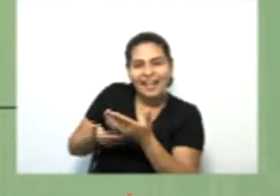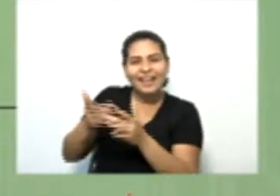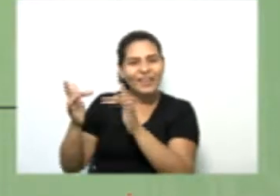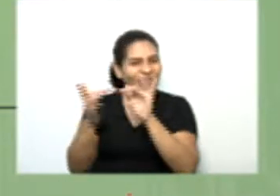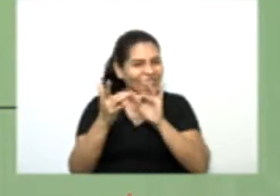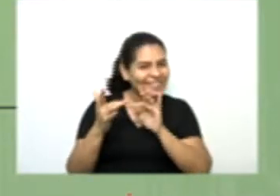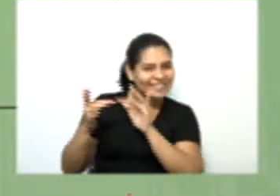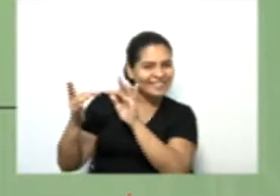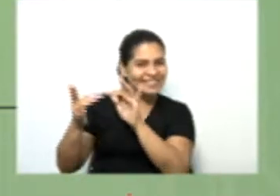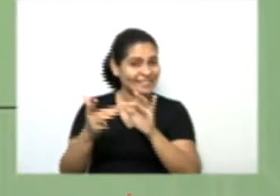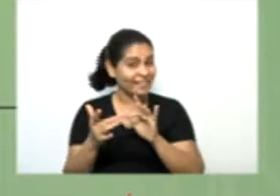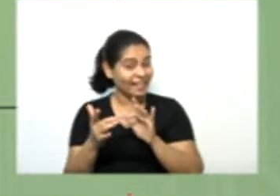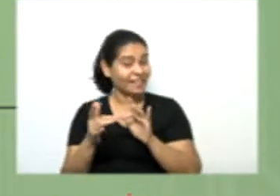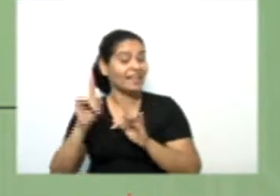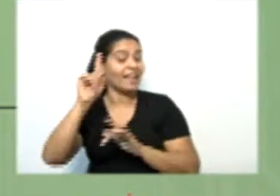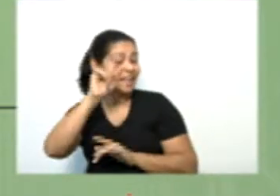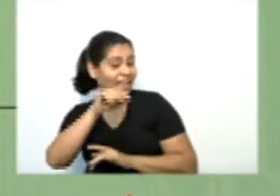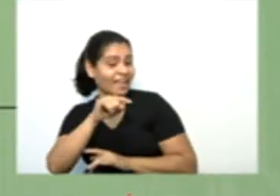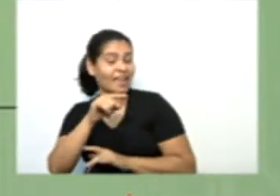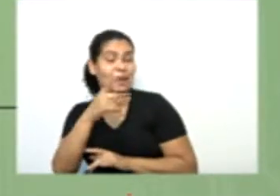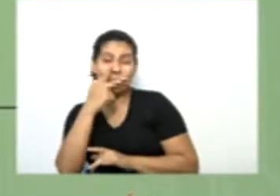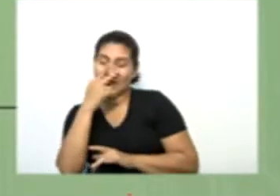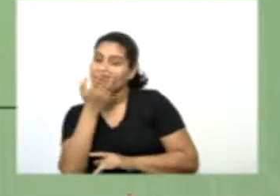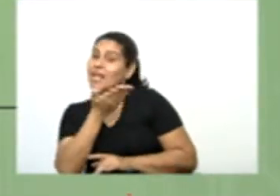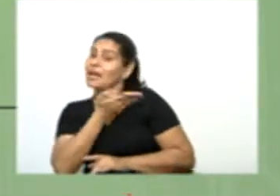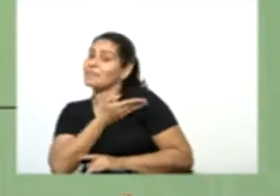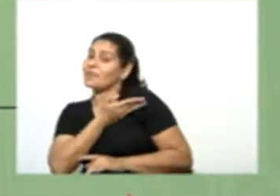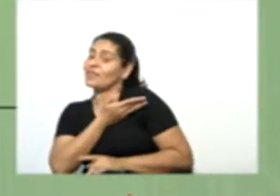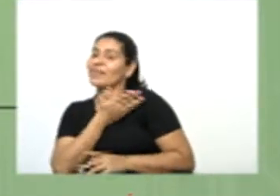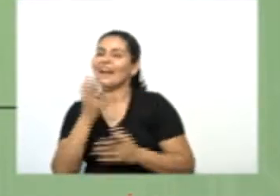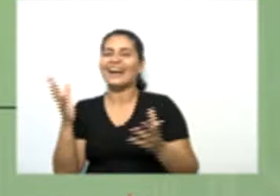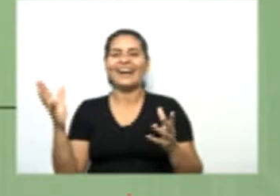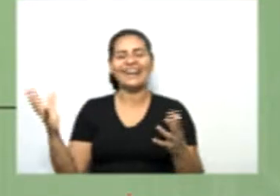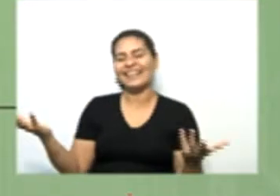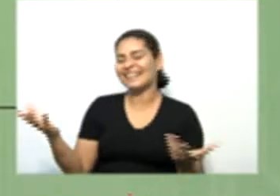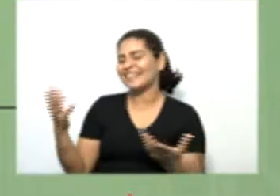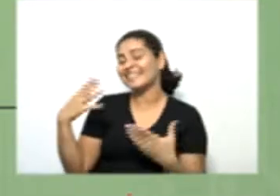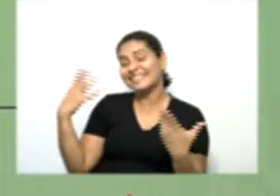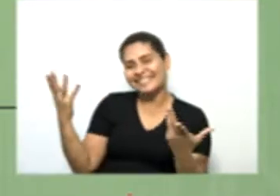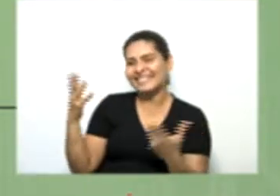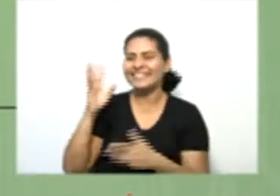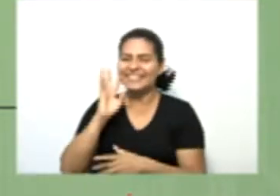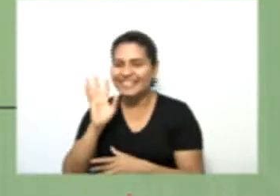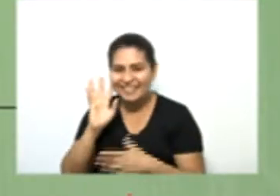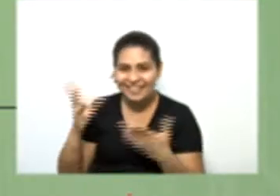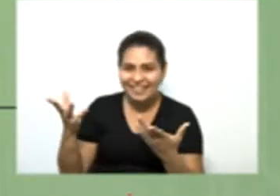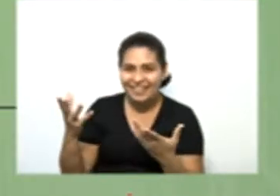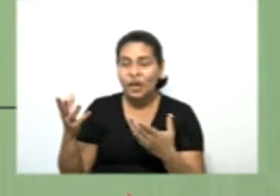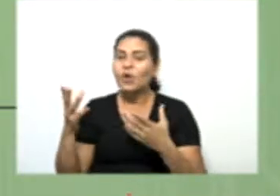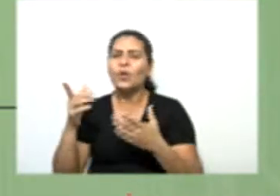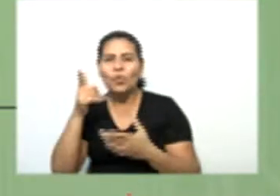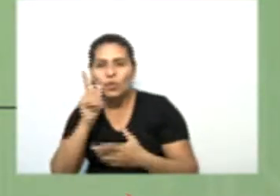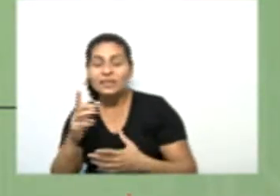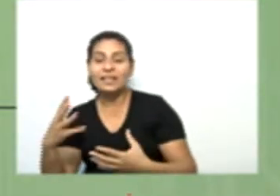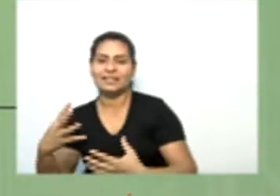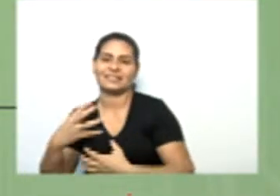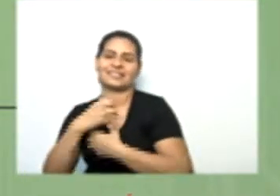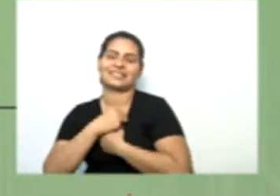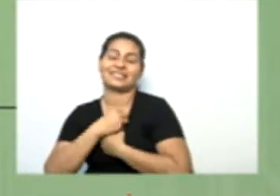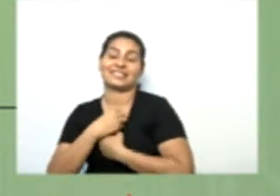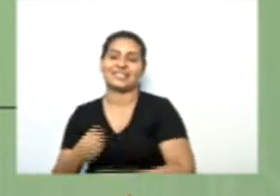estabelecer relação pessoal. É amigável e cativante. Usa a emoção para construir